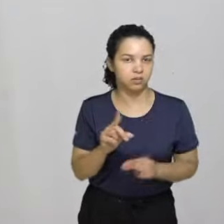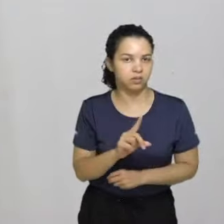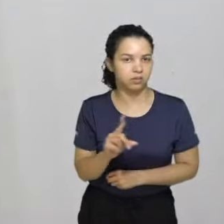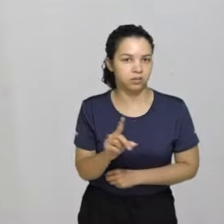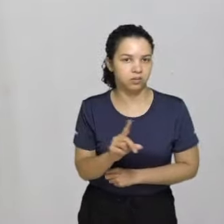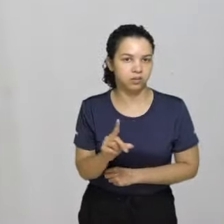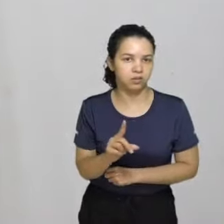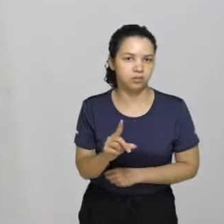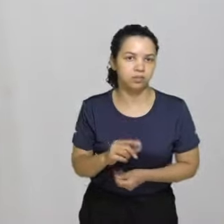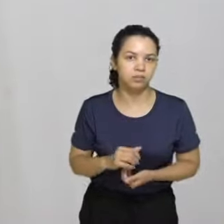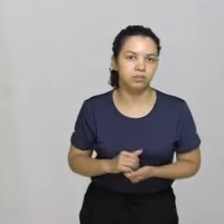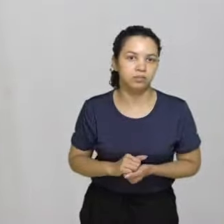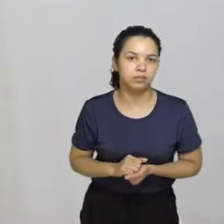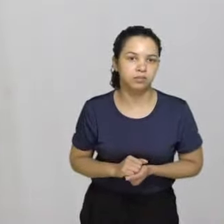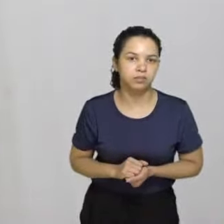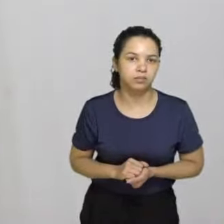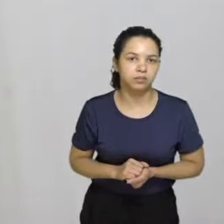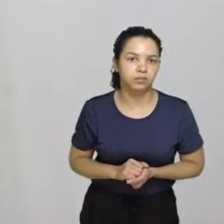que não merecem